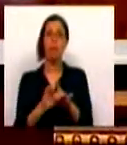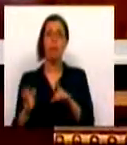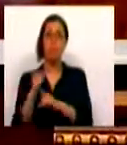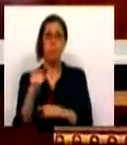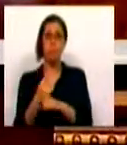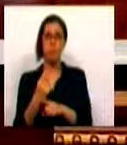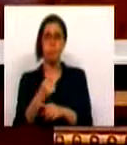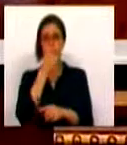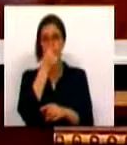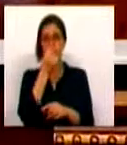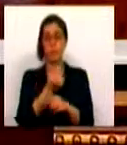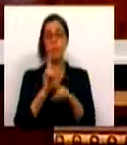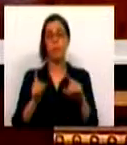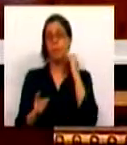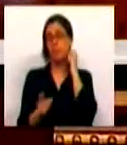aumentada.